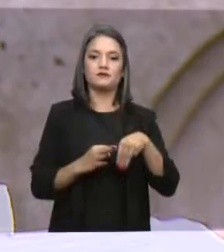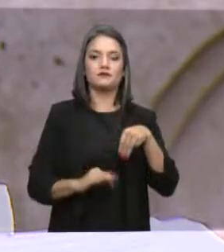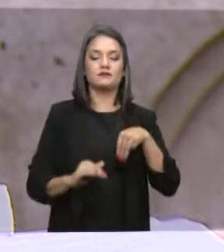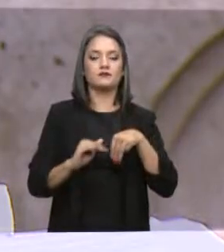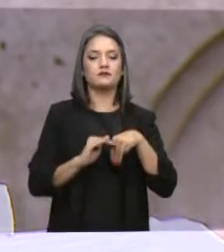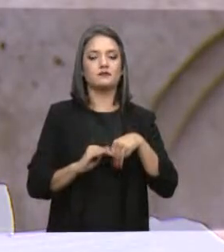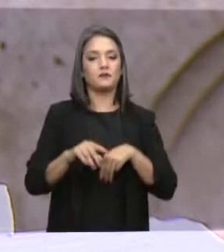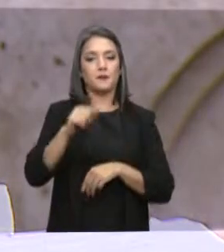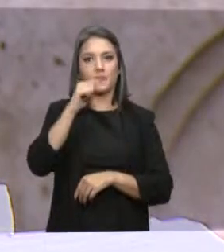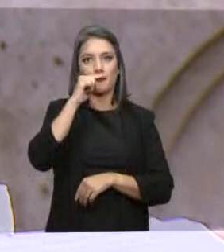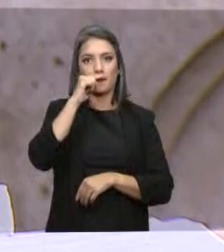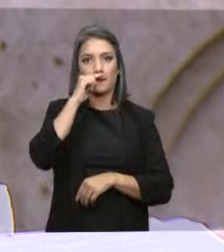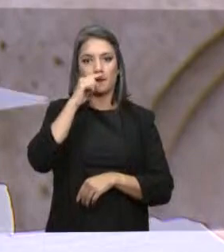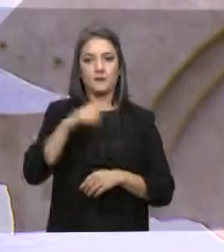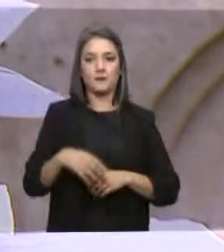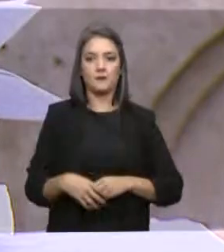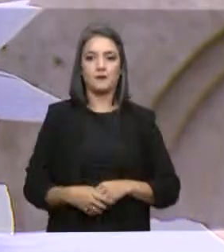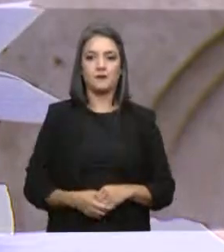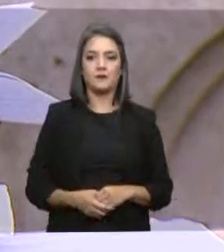obrigado